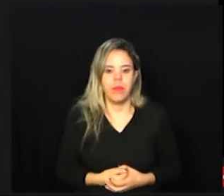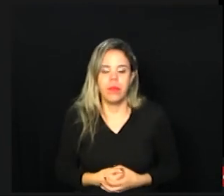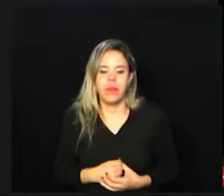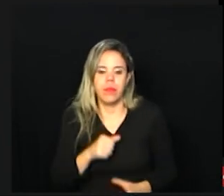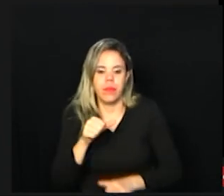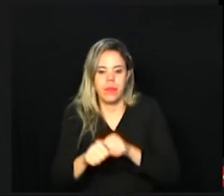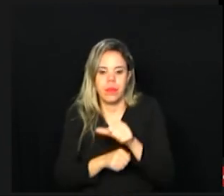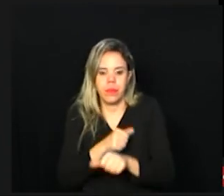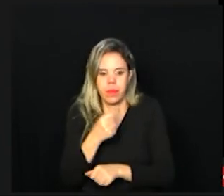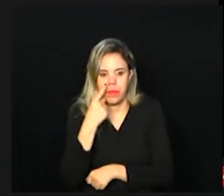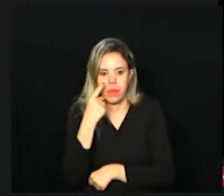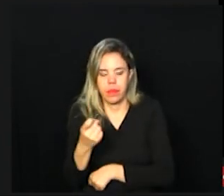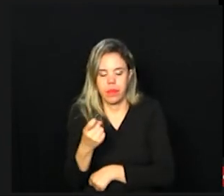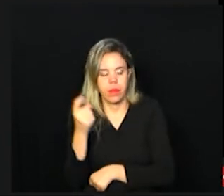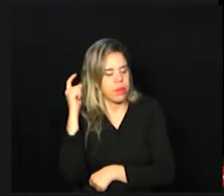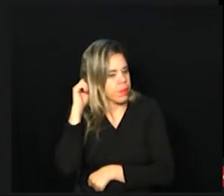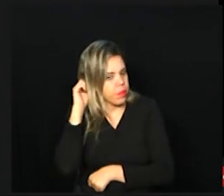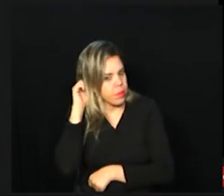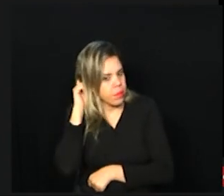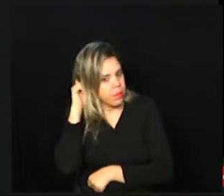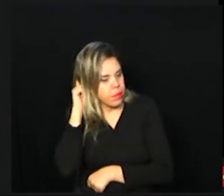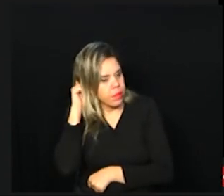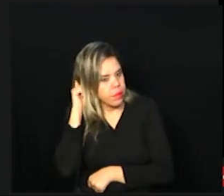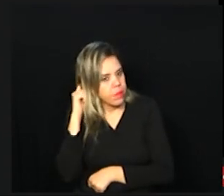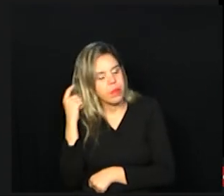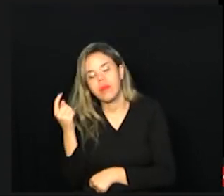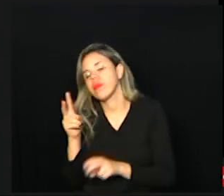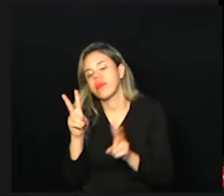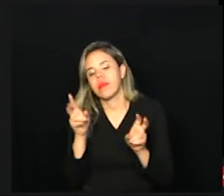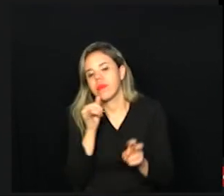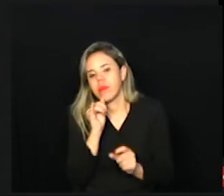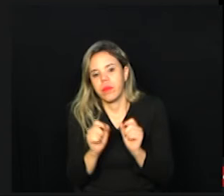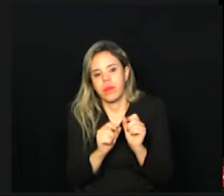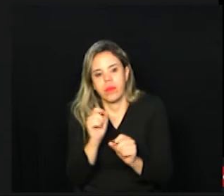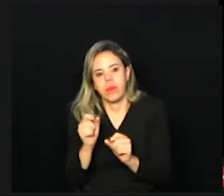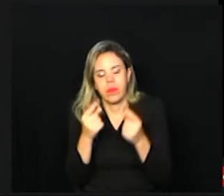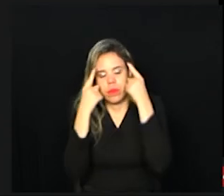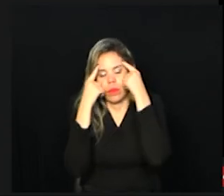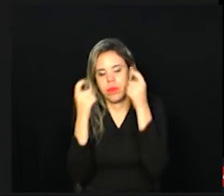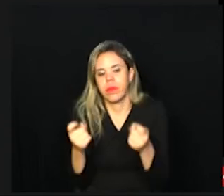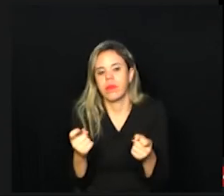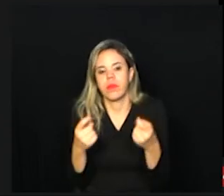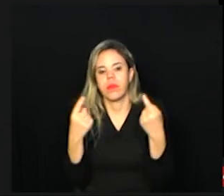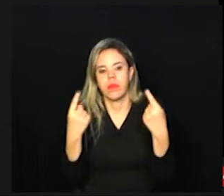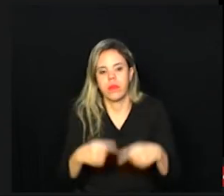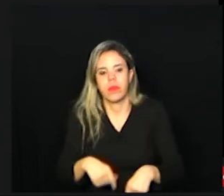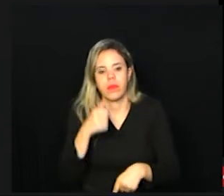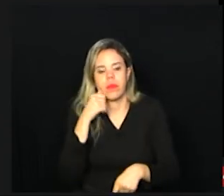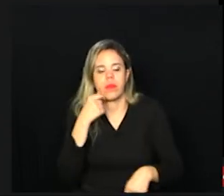mudança muito interessante, alteração muito interessante, que foi com relação à violência contra a mulher na